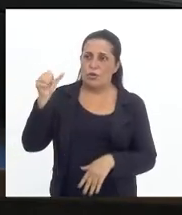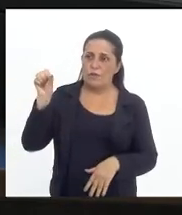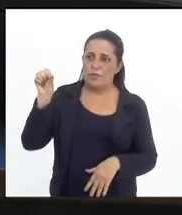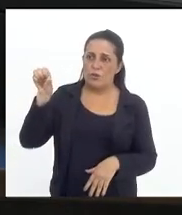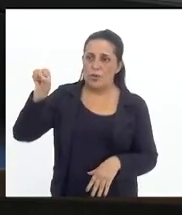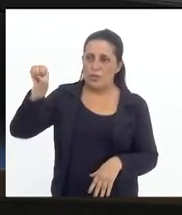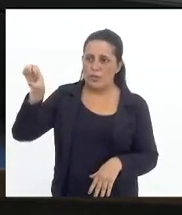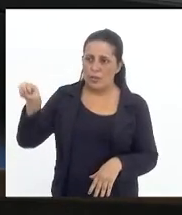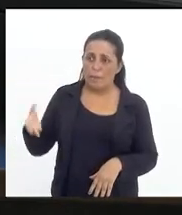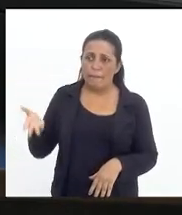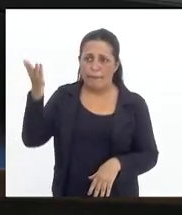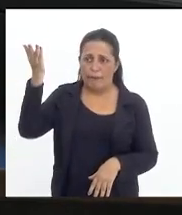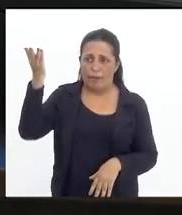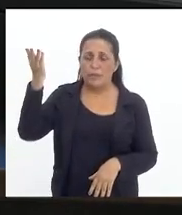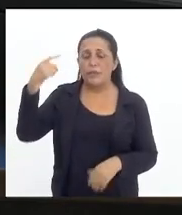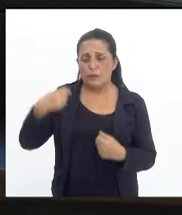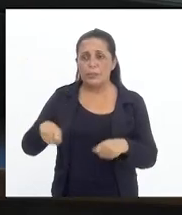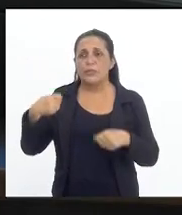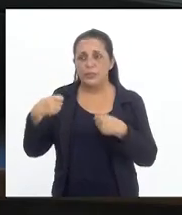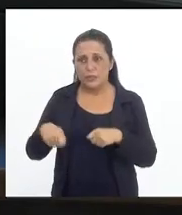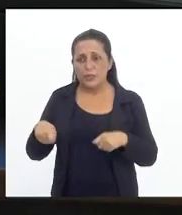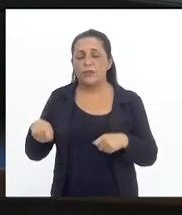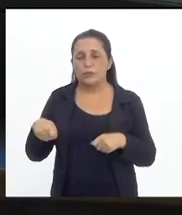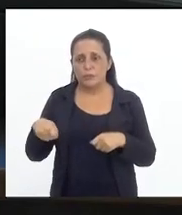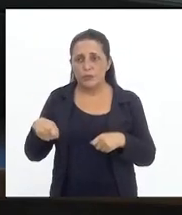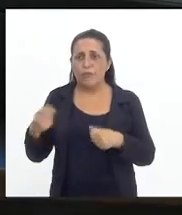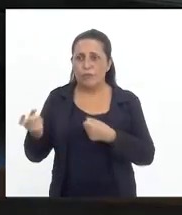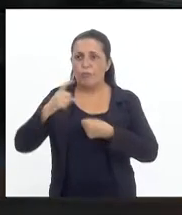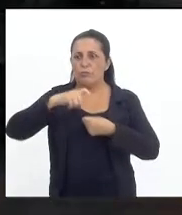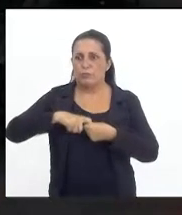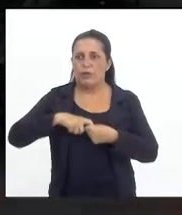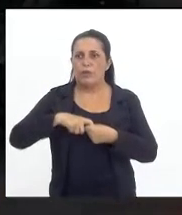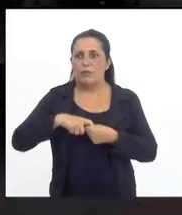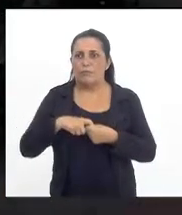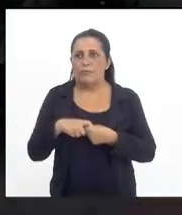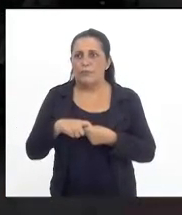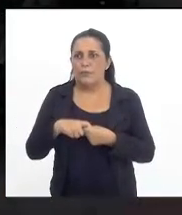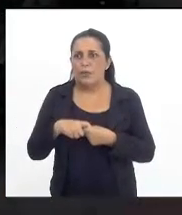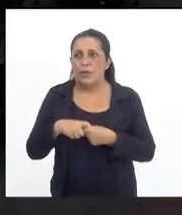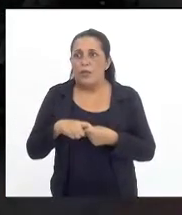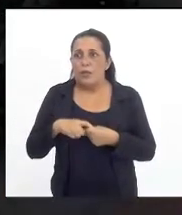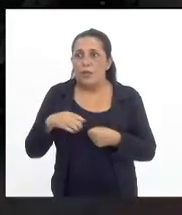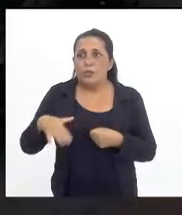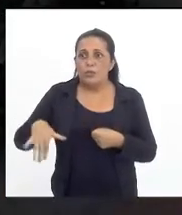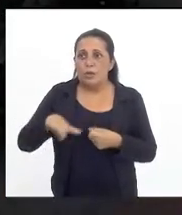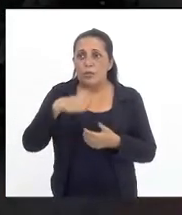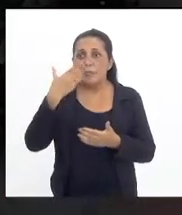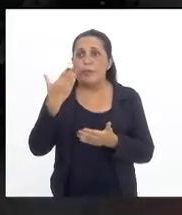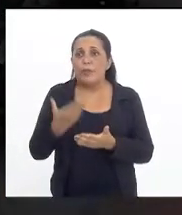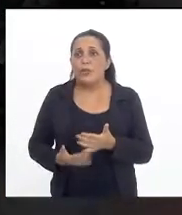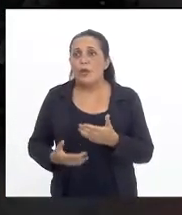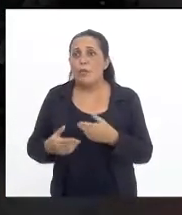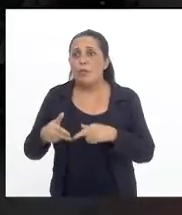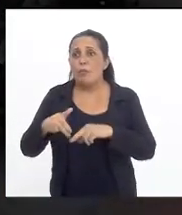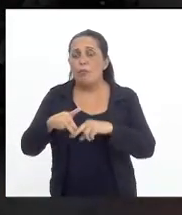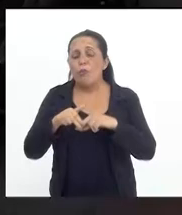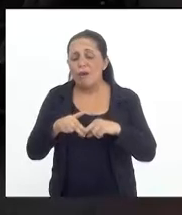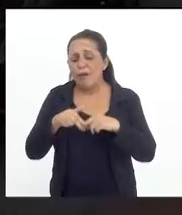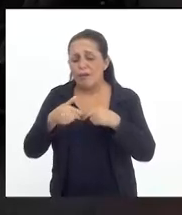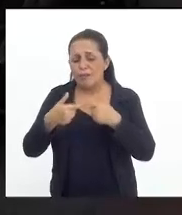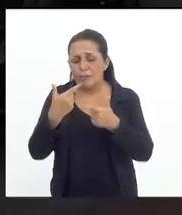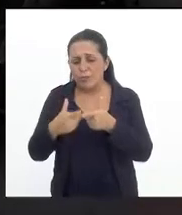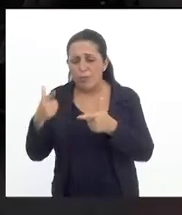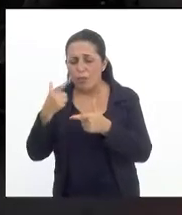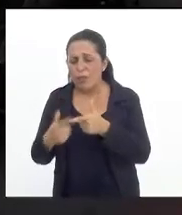então é preciso recuperar essa capacidade boa parte dela nós perdemos por conta da Guerra fiscal